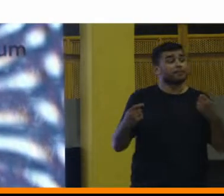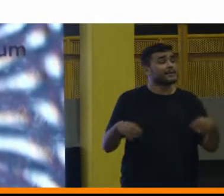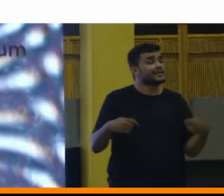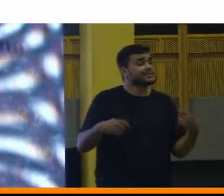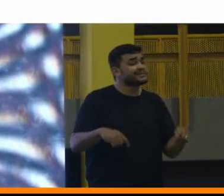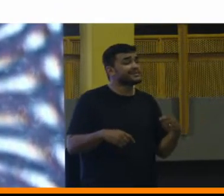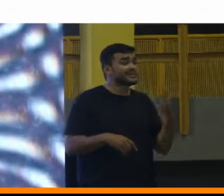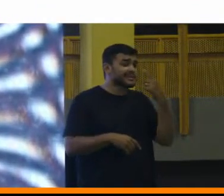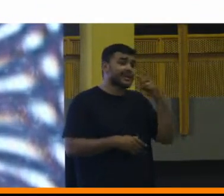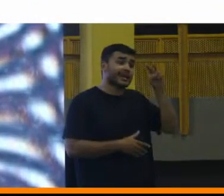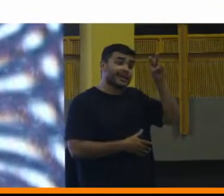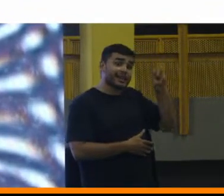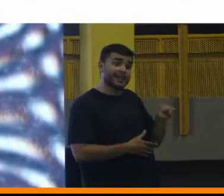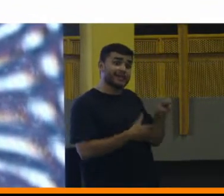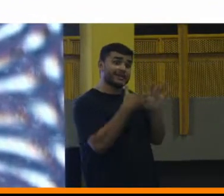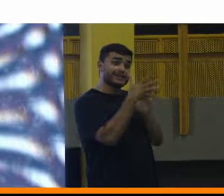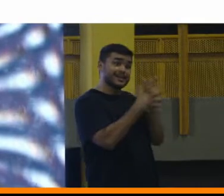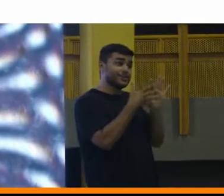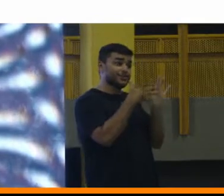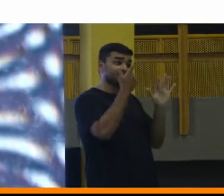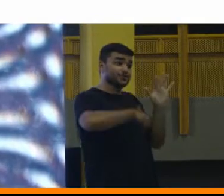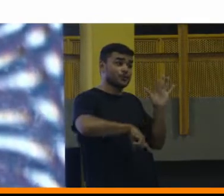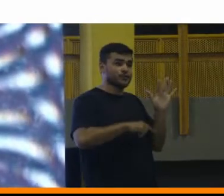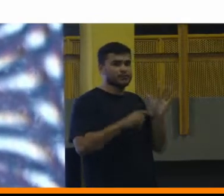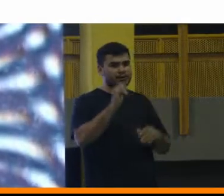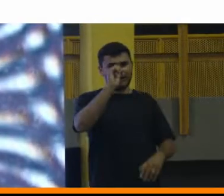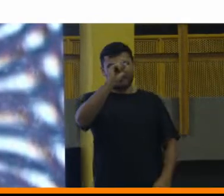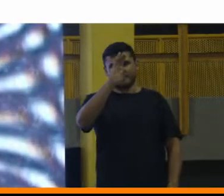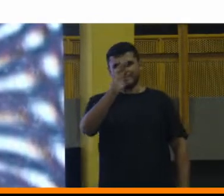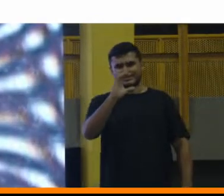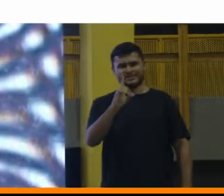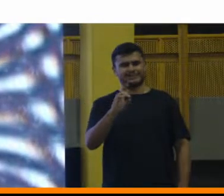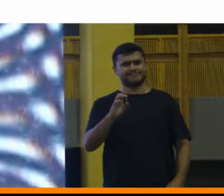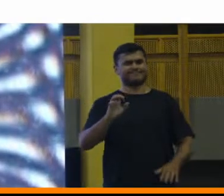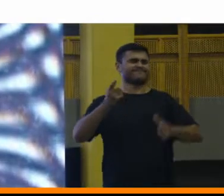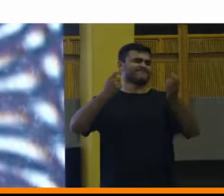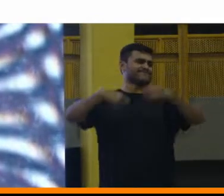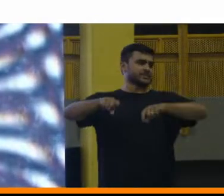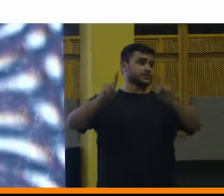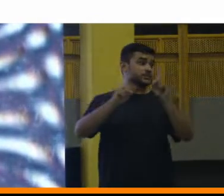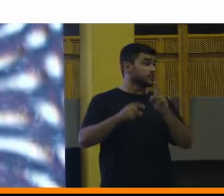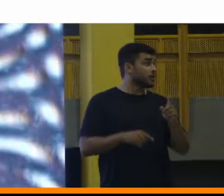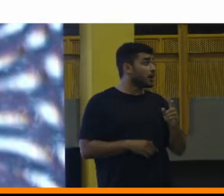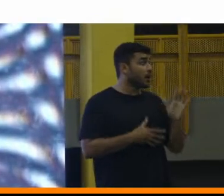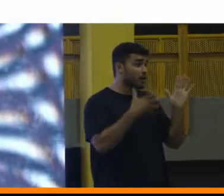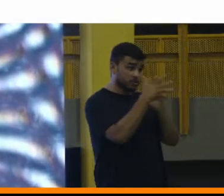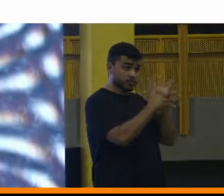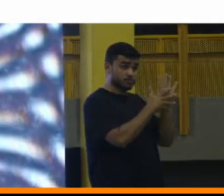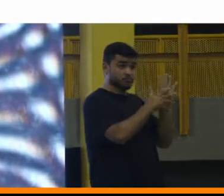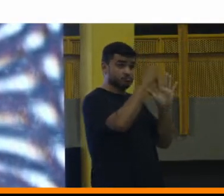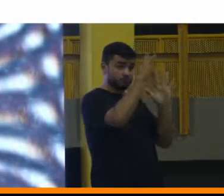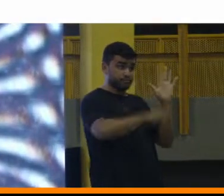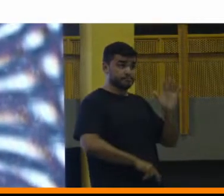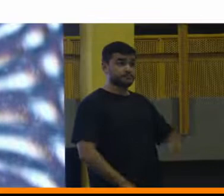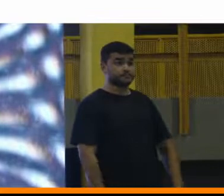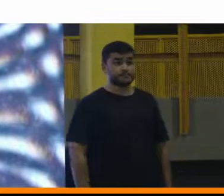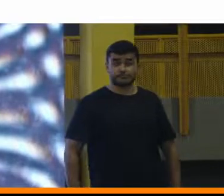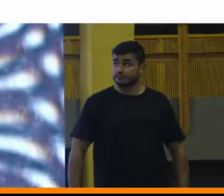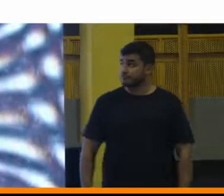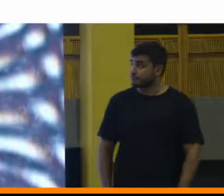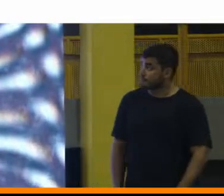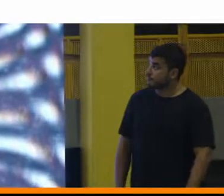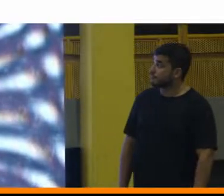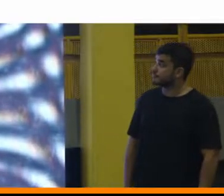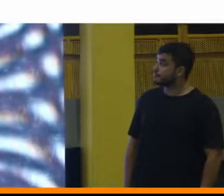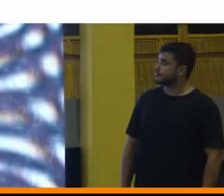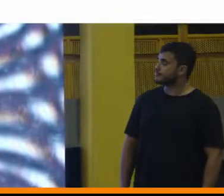antes. Bora estudar. Sai para lá. Vamos lá. Está aqui o bloco. Eu vou pegar aqui